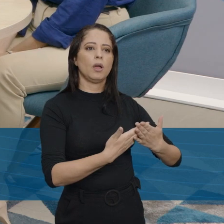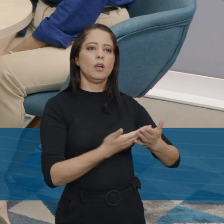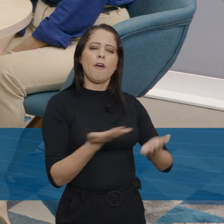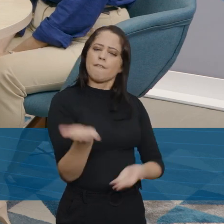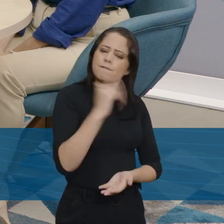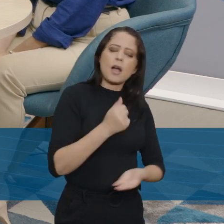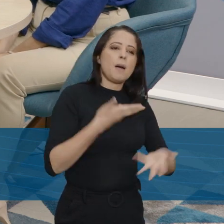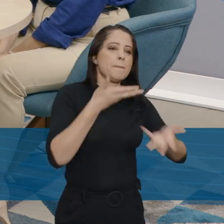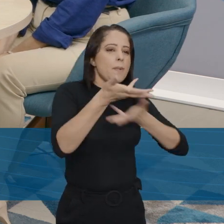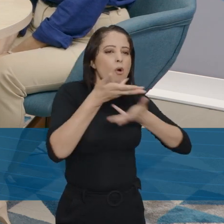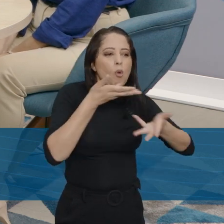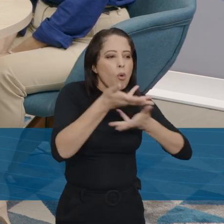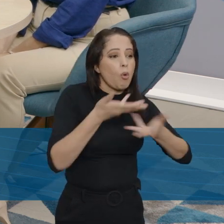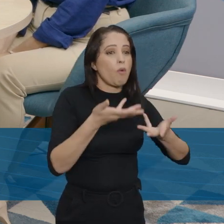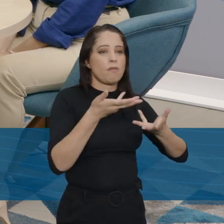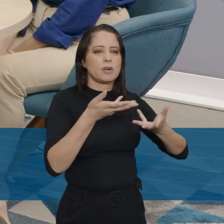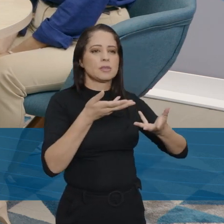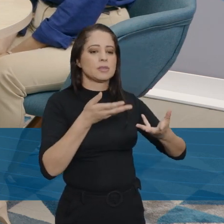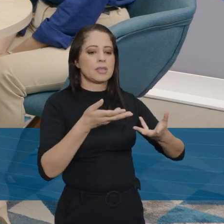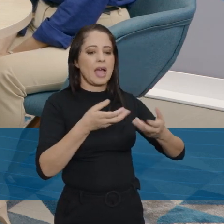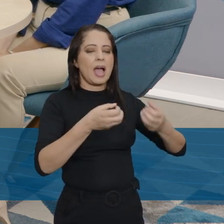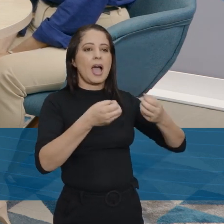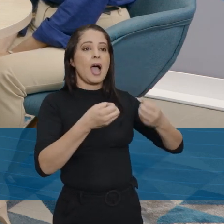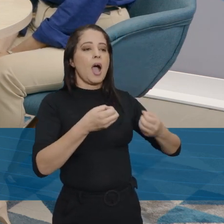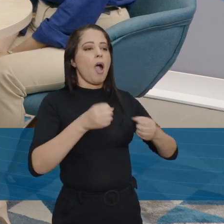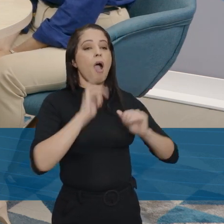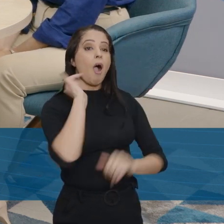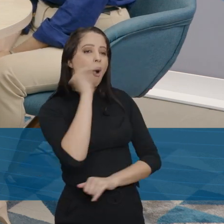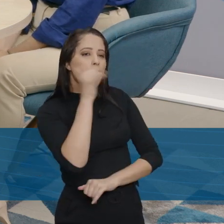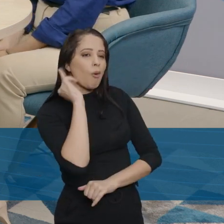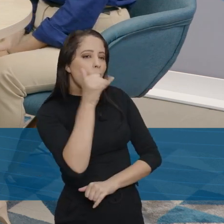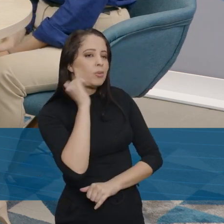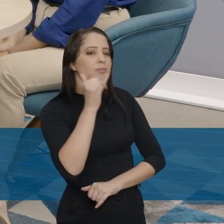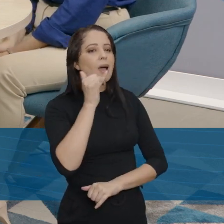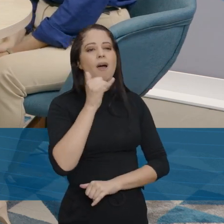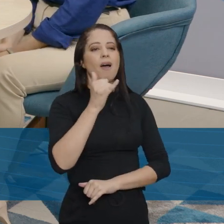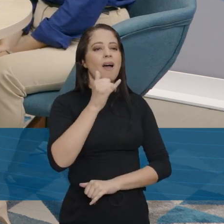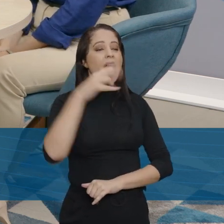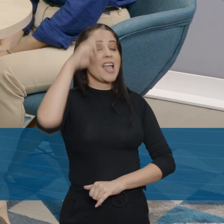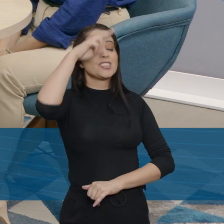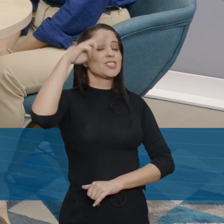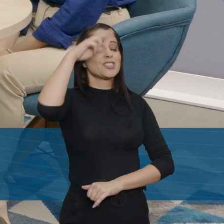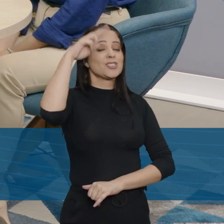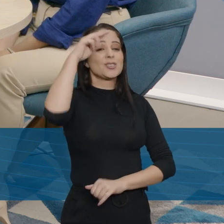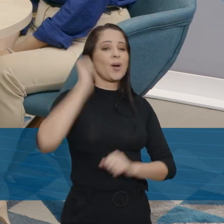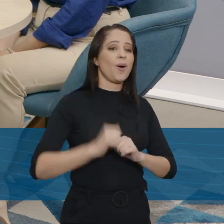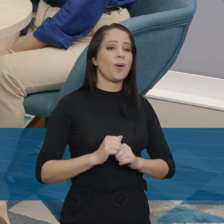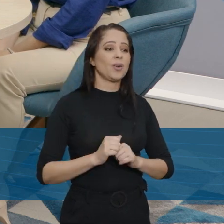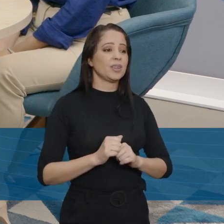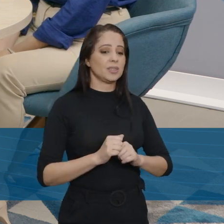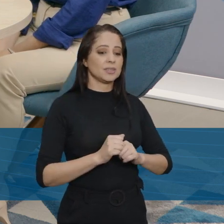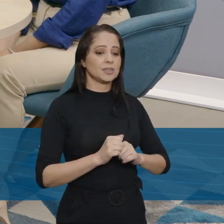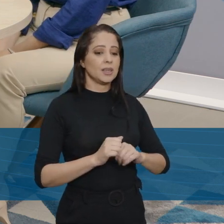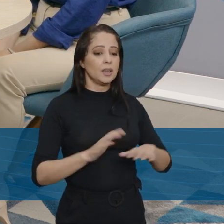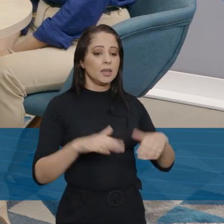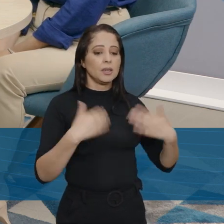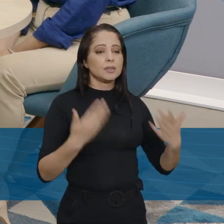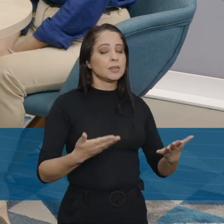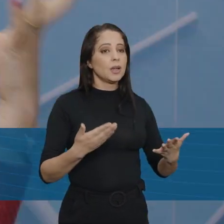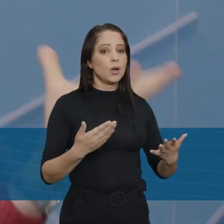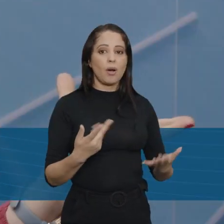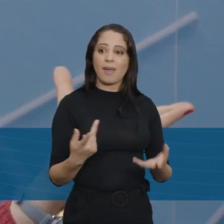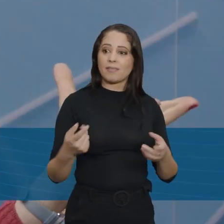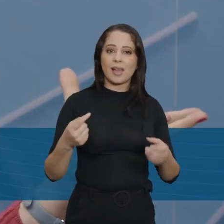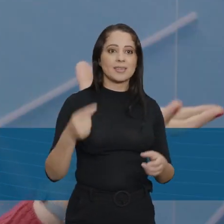Vamos conversar, vamos contar histórias para as crianças, contos de fadas, para elas irem lidando com os medos. A gente